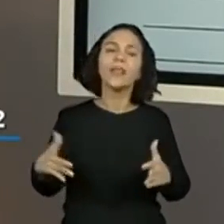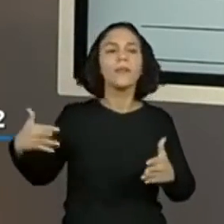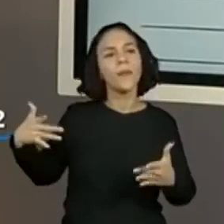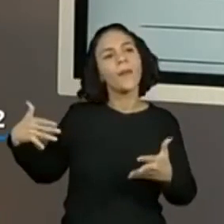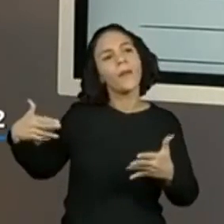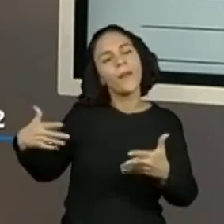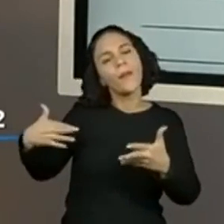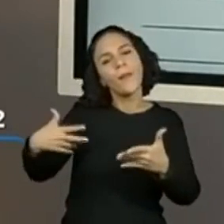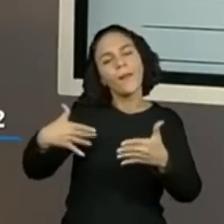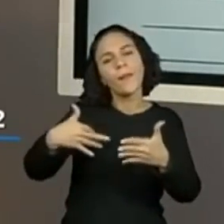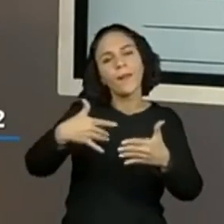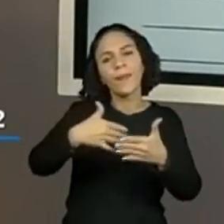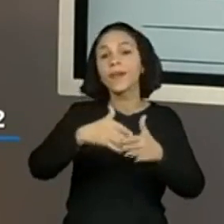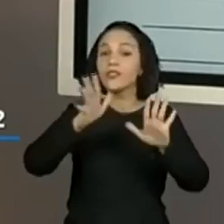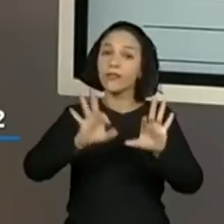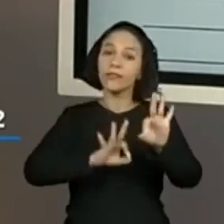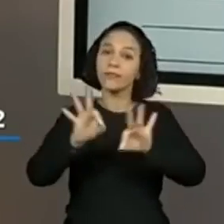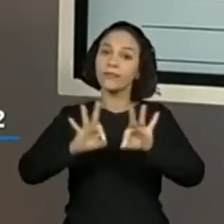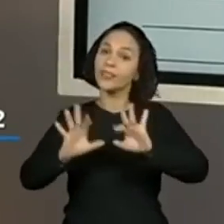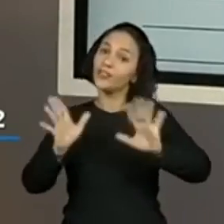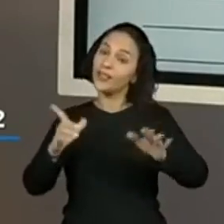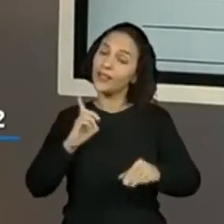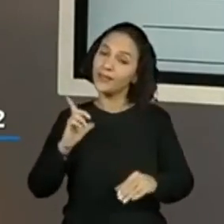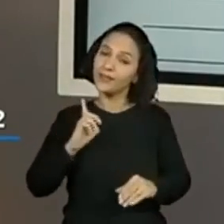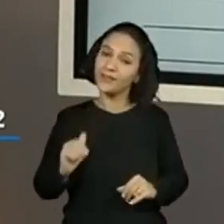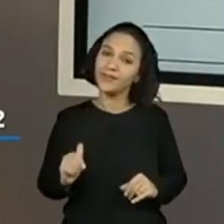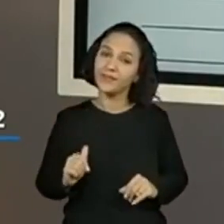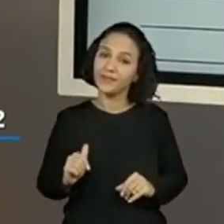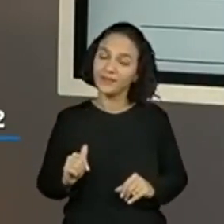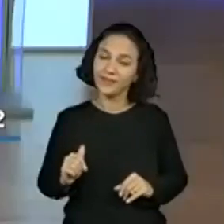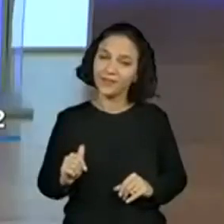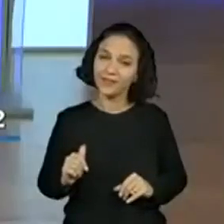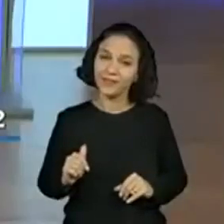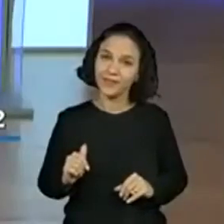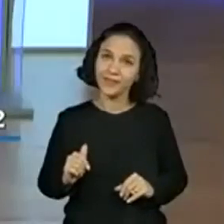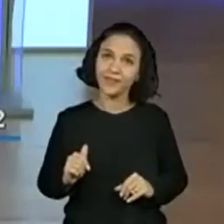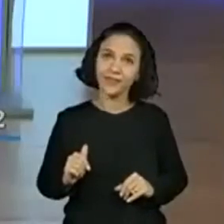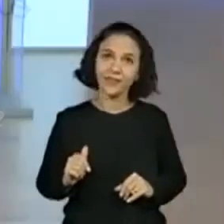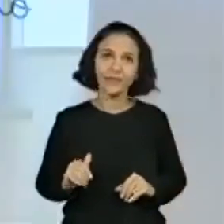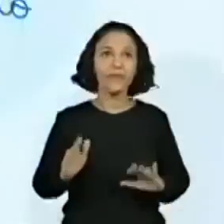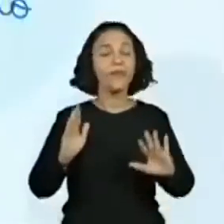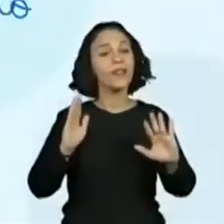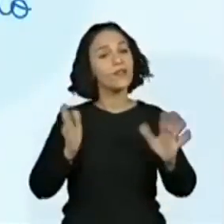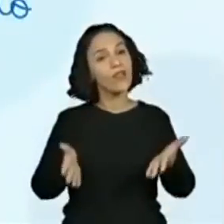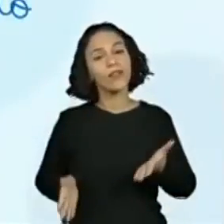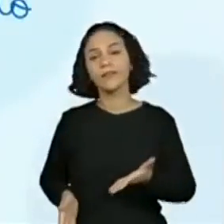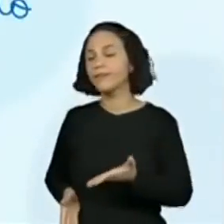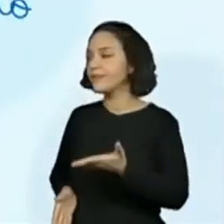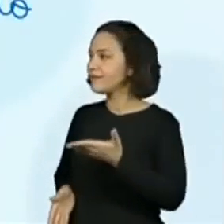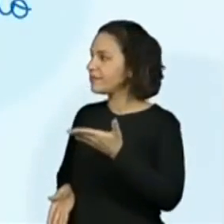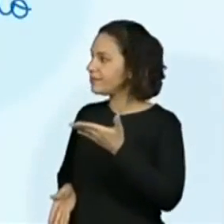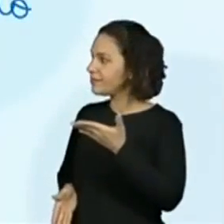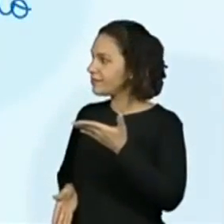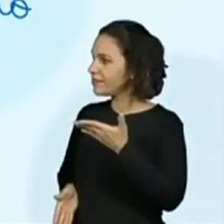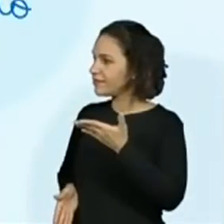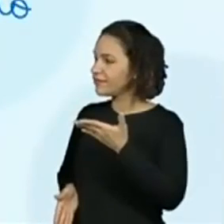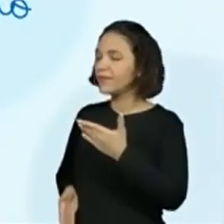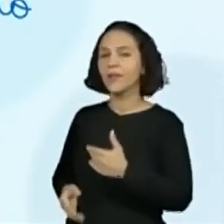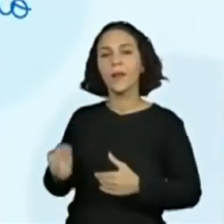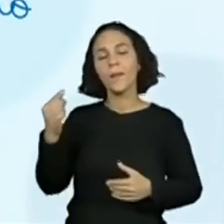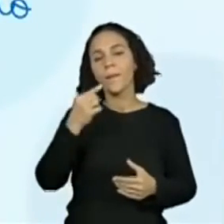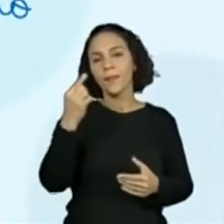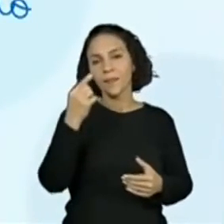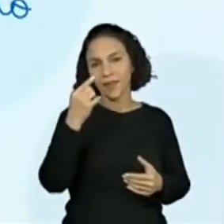isso que a gente fez, ó, a gente já tem o planejamento aí. Já temos aí como a gente usou o primeiro